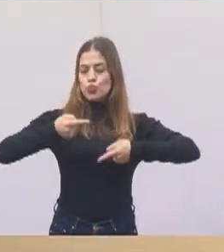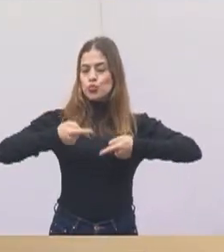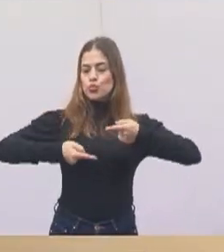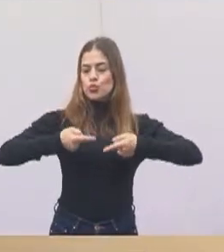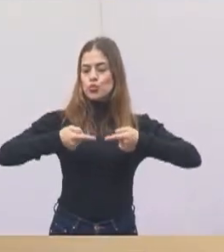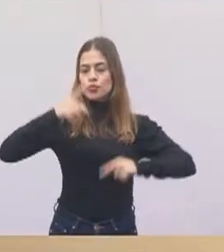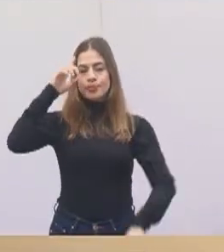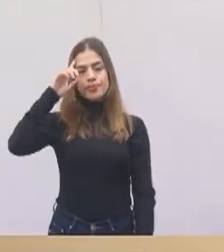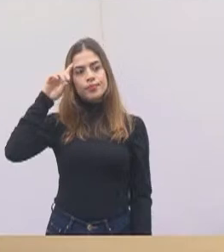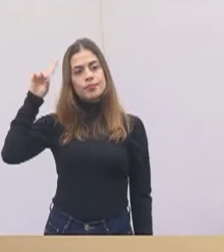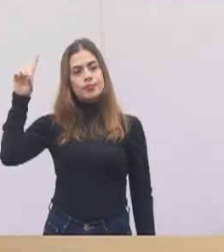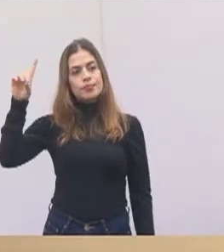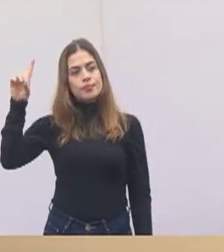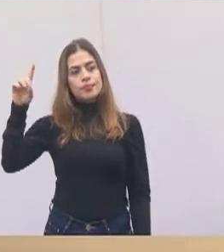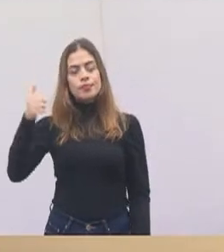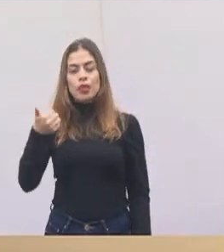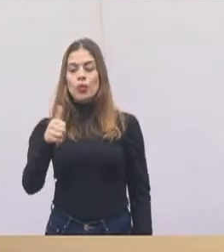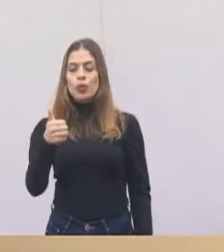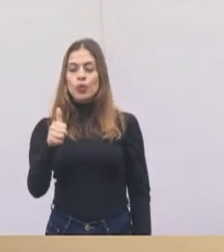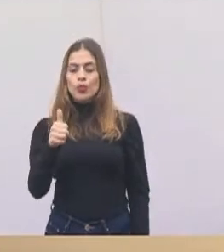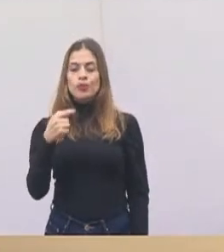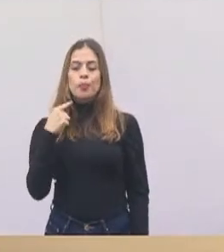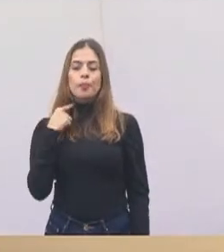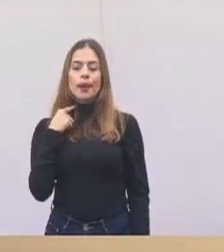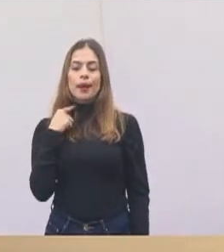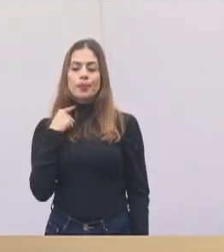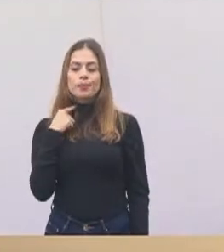no dia